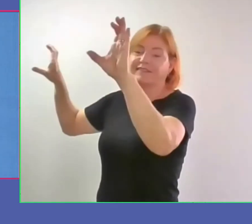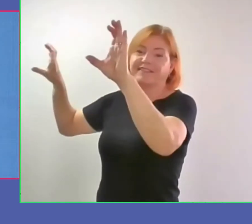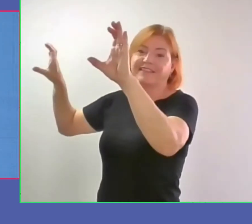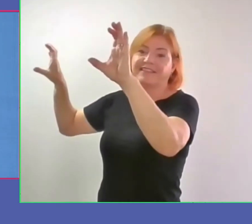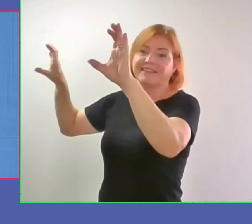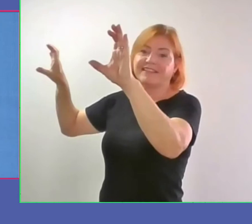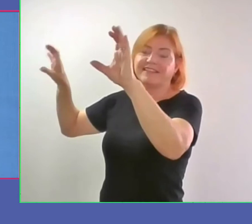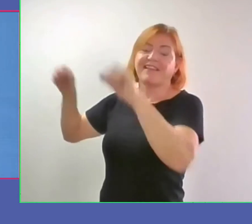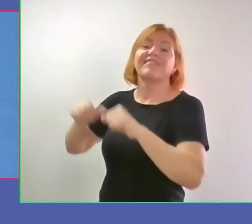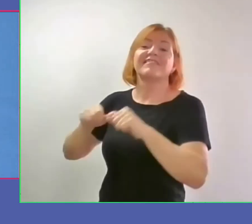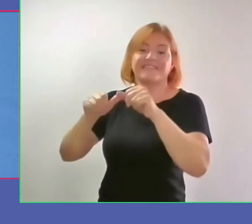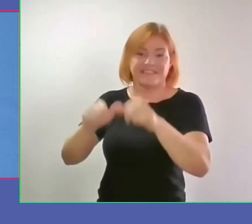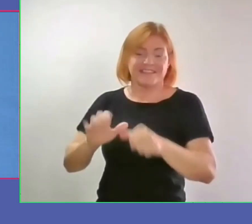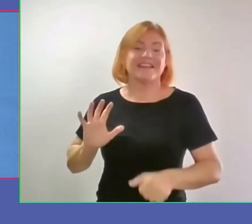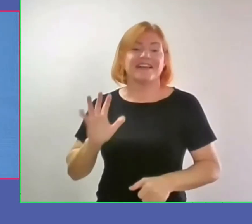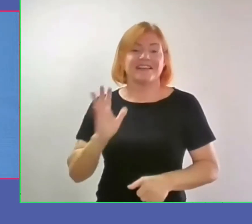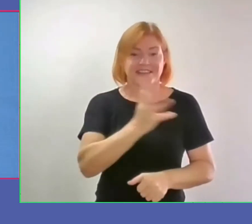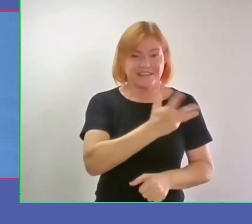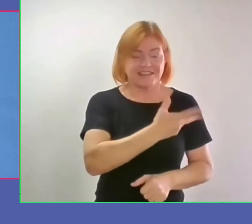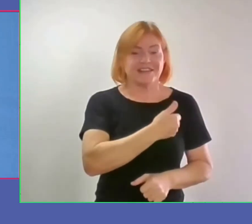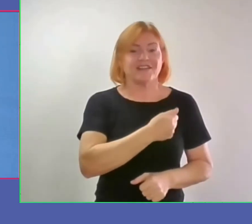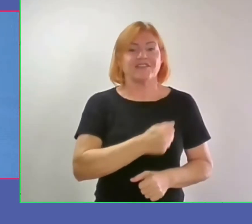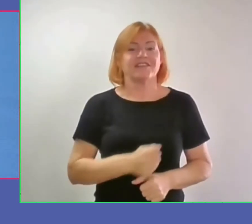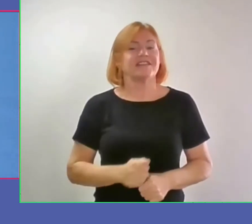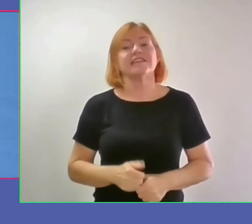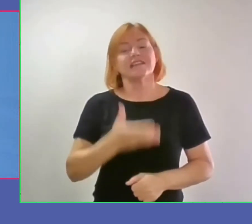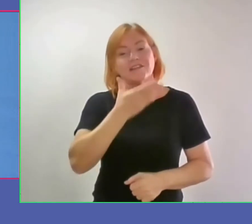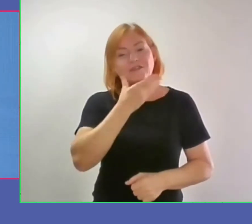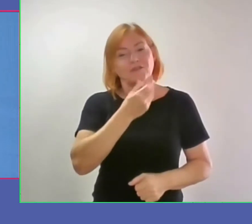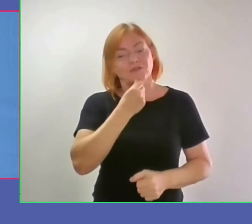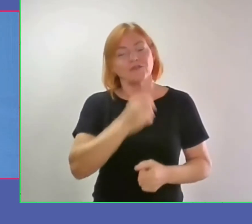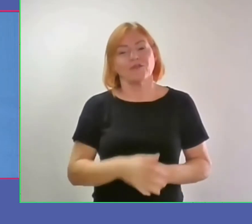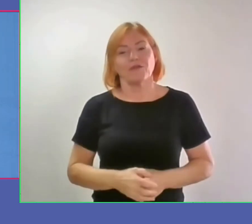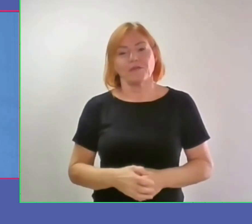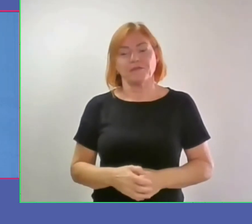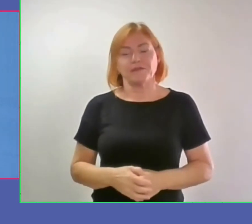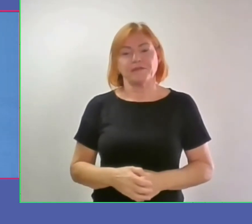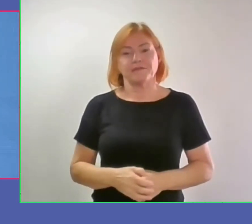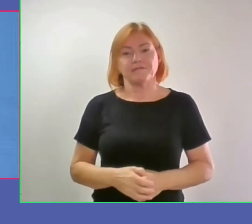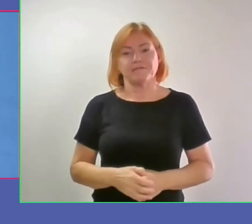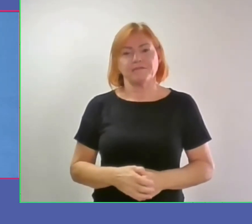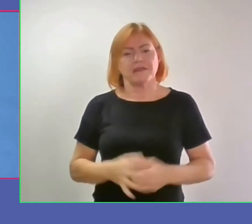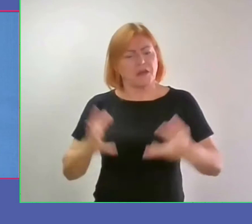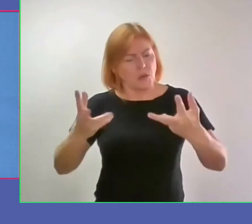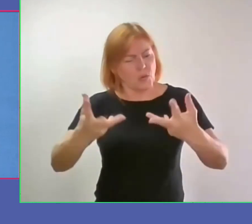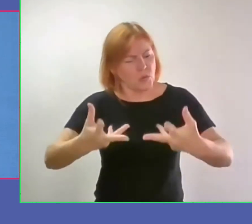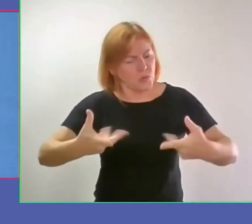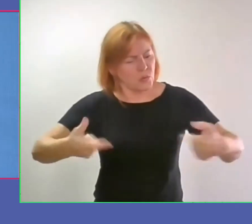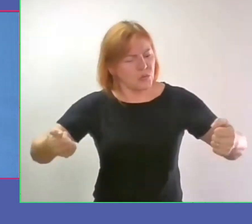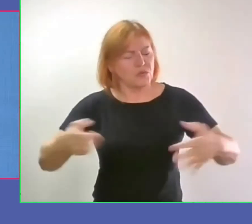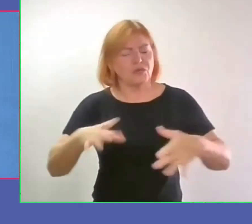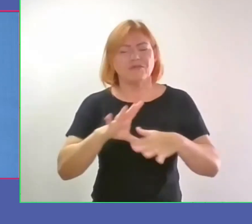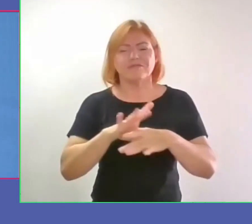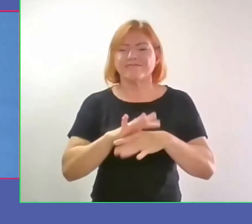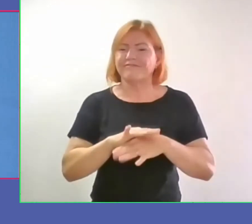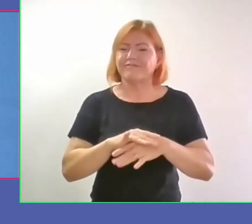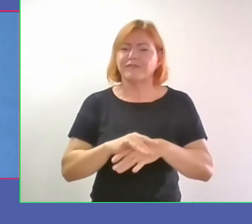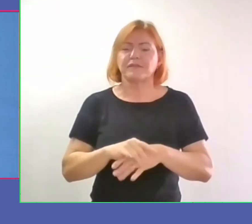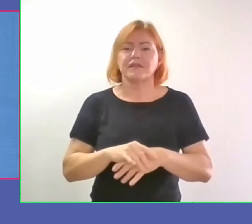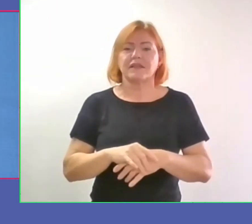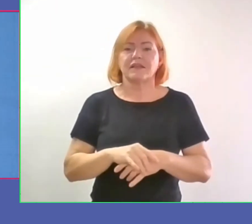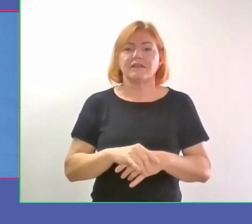povo, né? E curando toda sorte de doenças e enfermidades. Irmão, essas doenças e enfermidades não são apenas